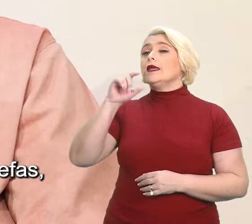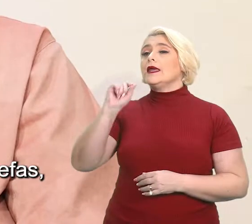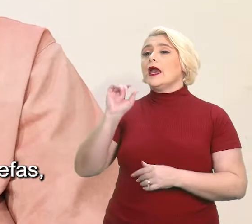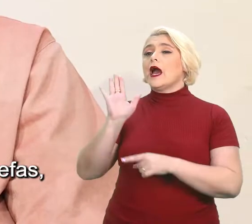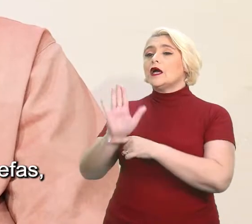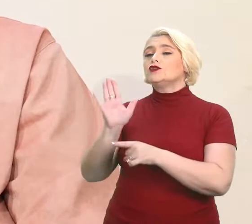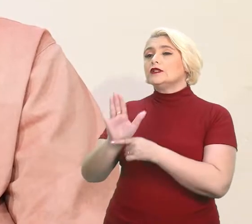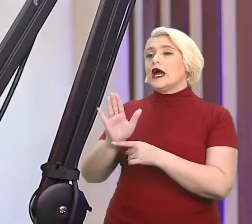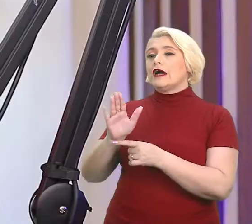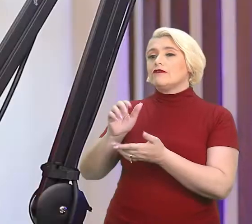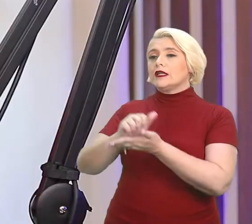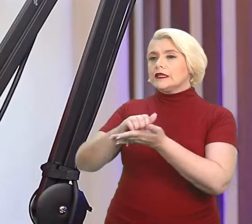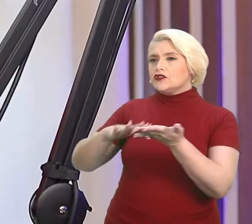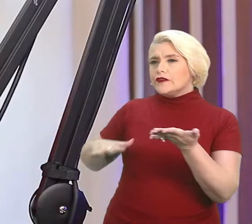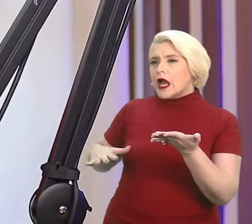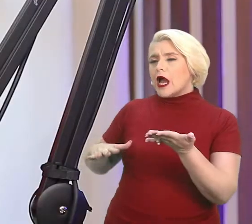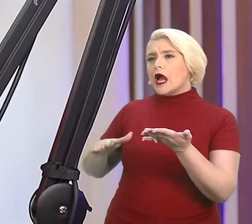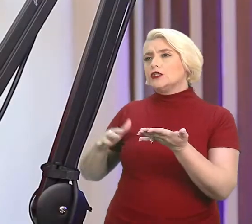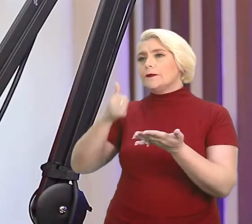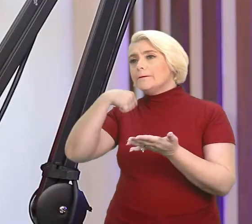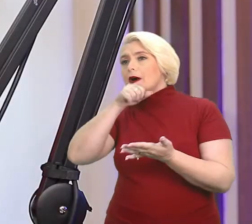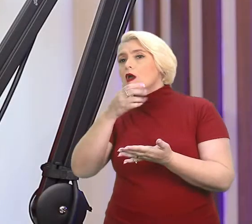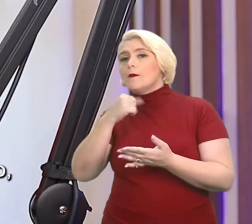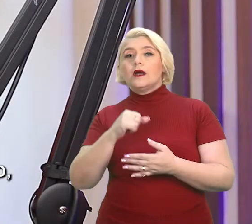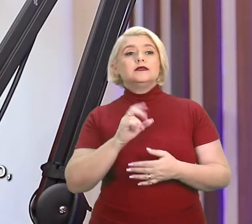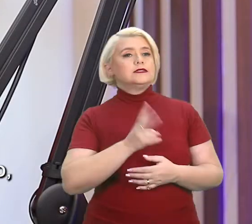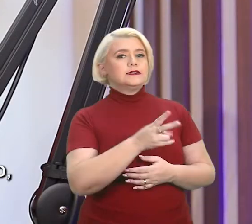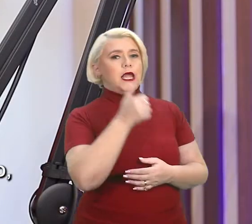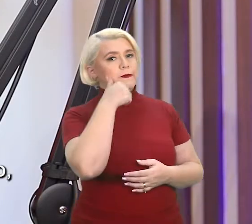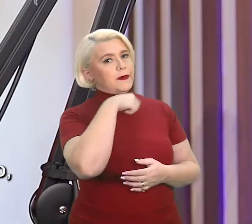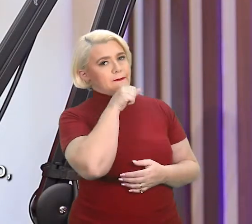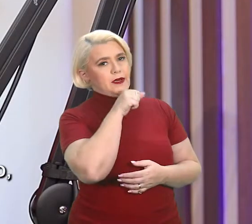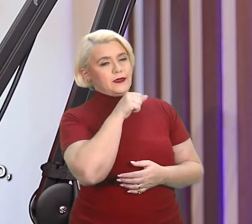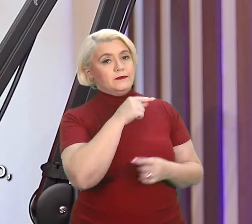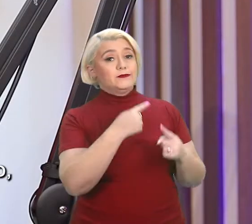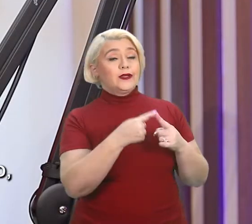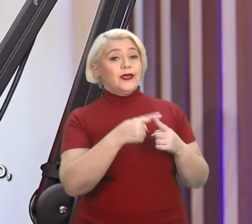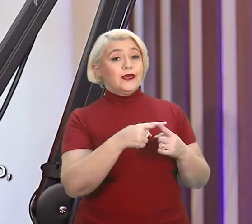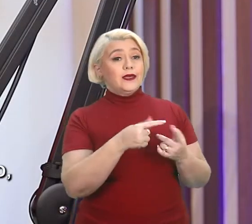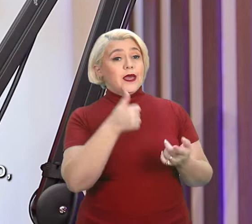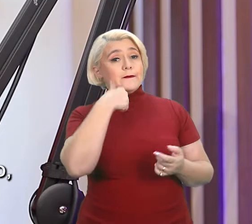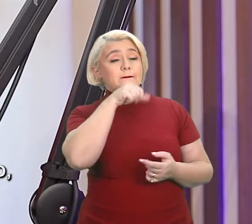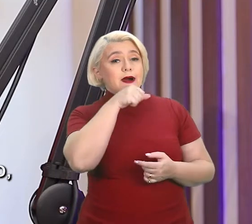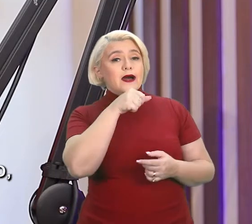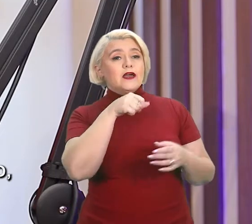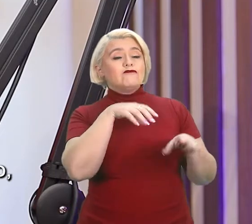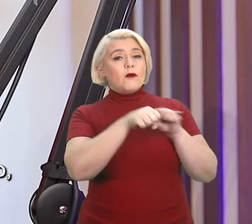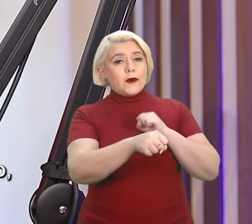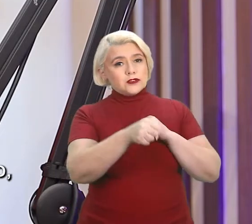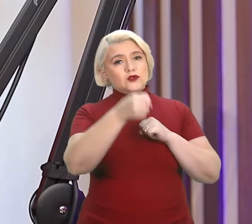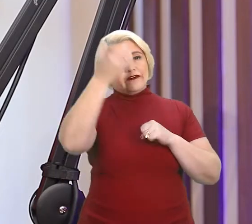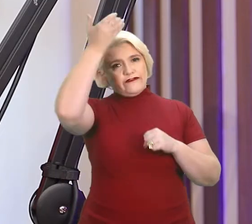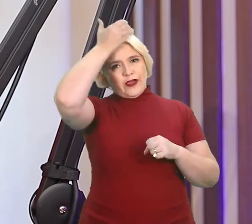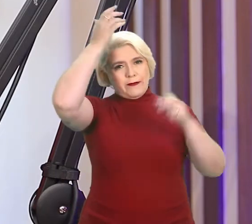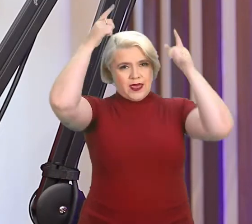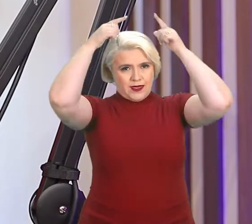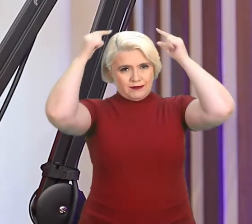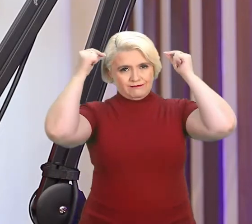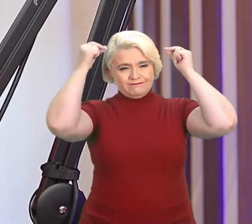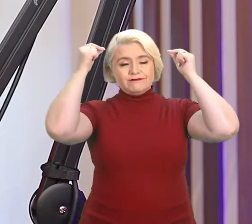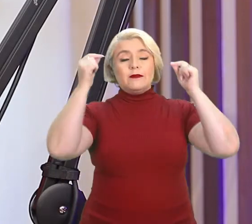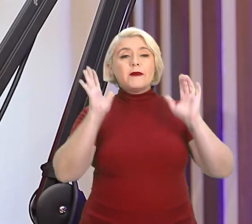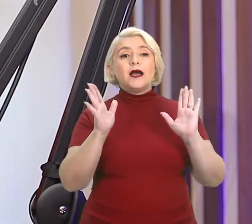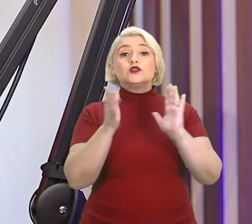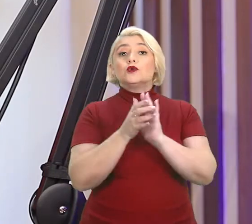Seu pai ou sua mãe? Sempre era a mamãe, porque a mamãe, ela era enfermeira de formação, mas quando ela casou,